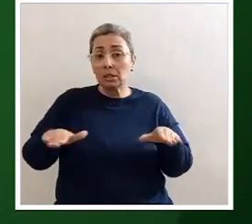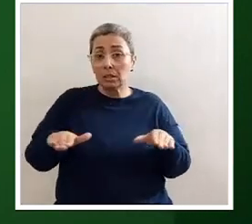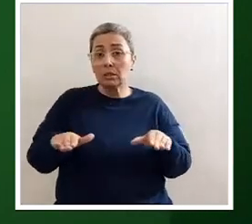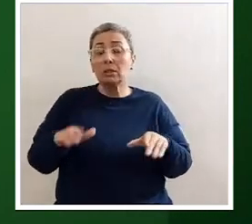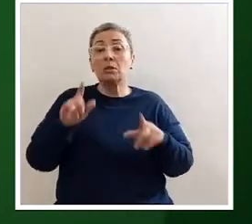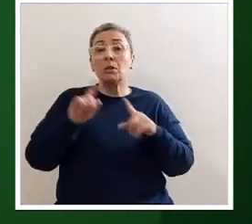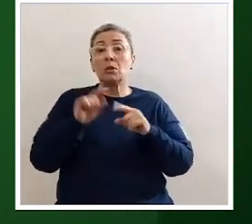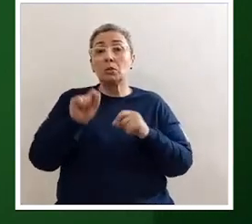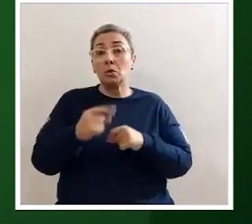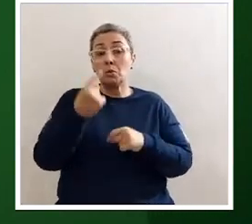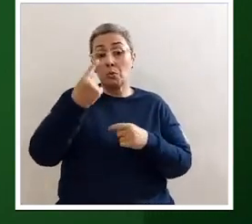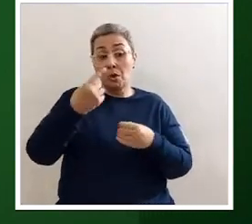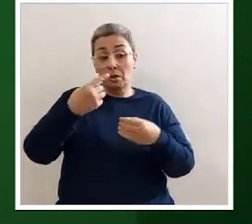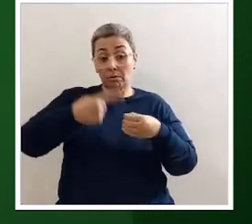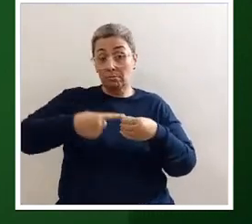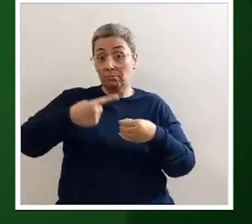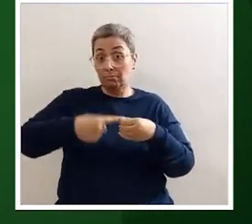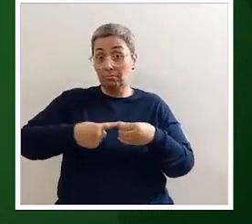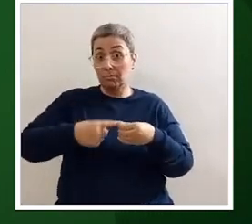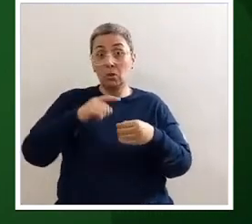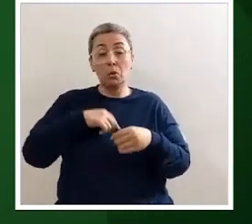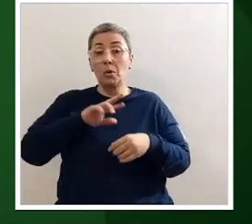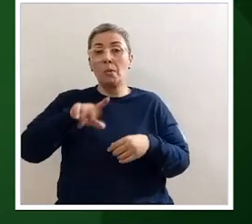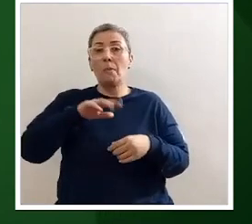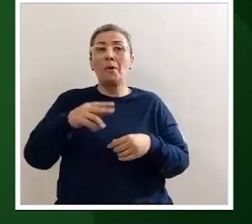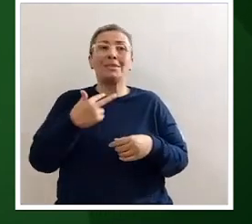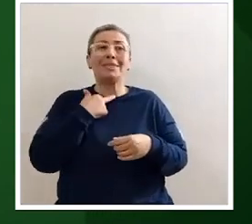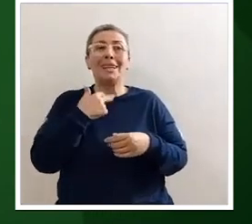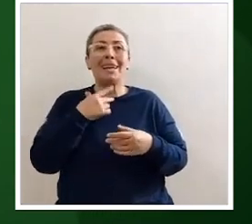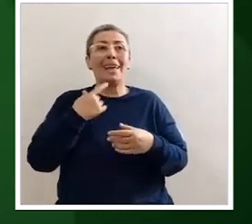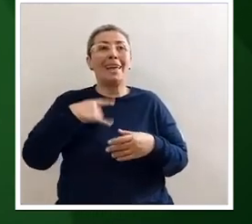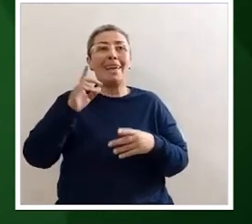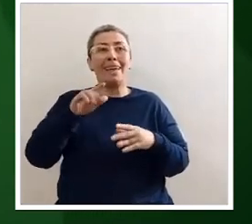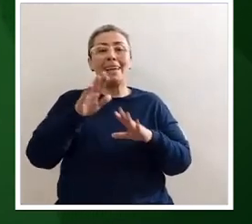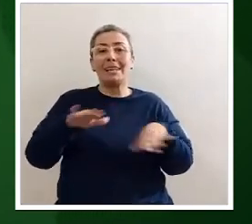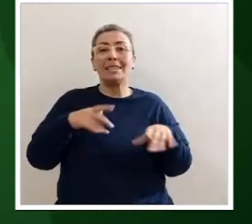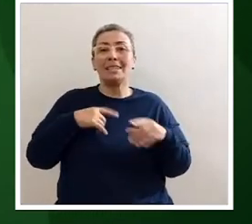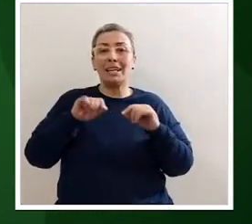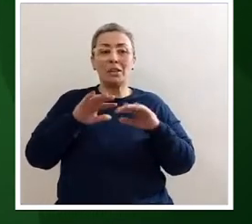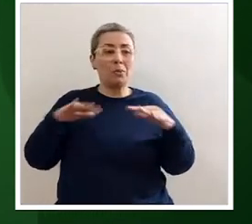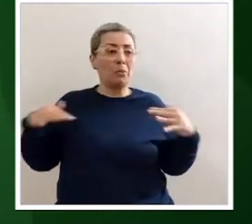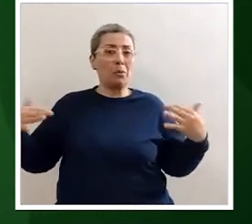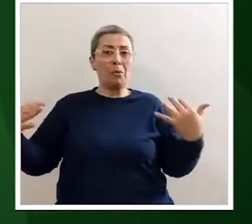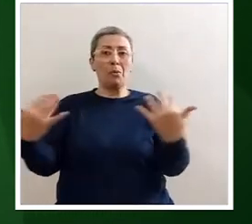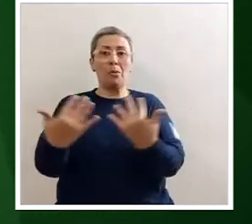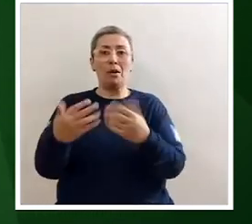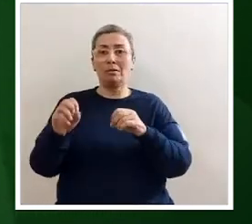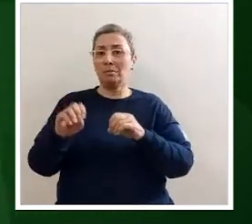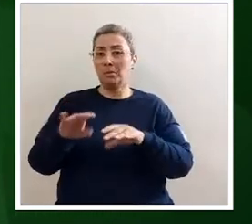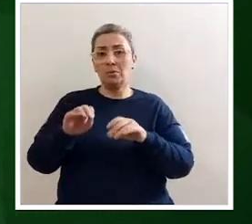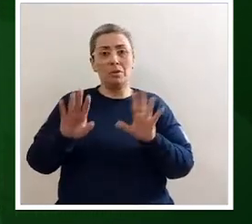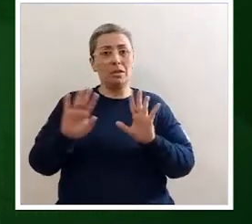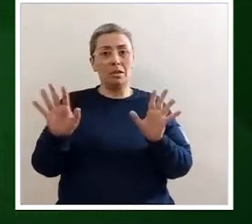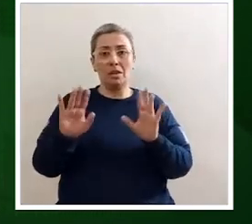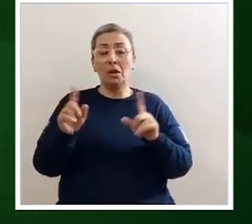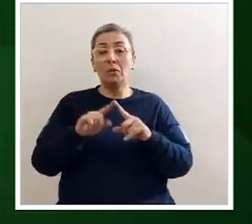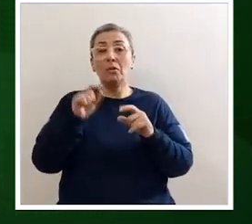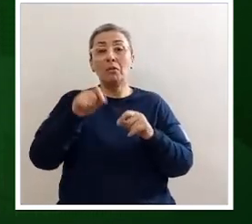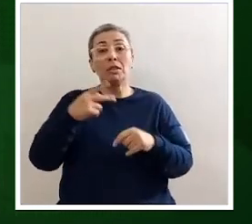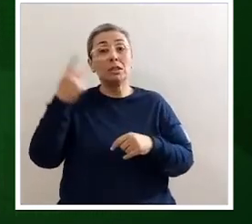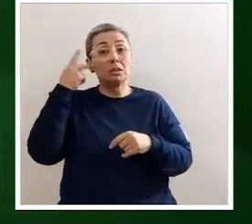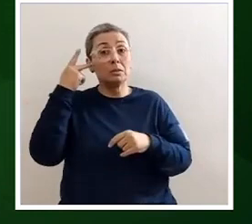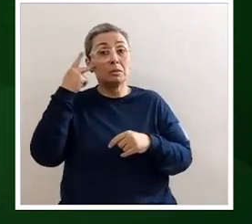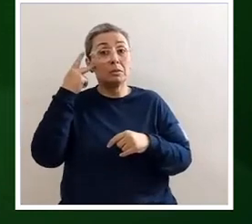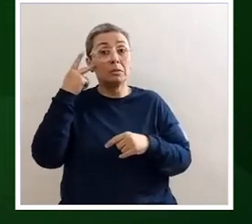de uma cidade a gente não pode dizer que essa criança é de uma rede de ensino Então nós vamos falar que São